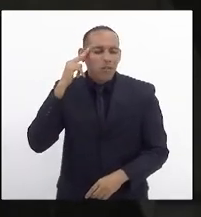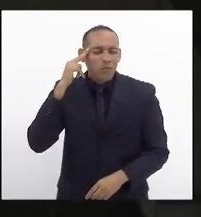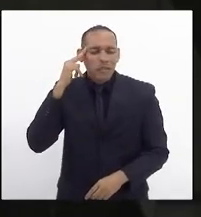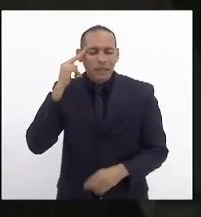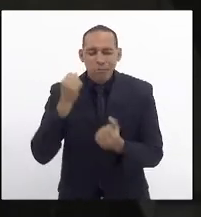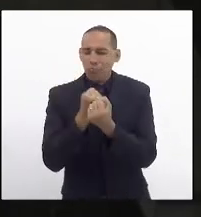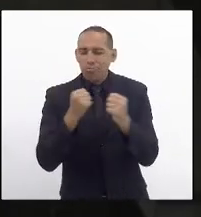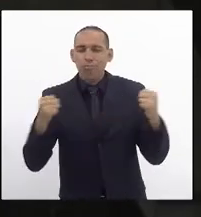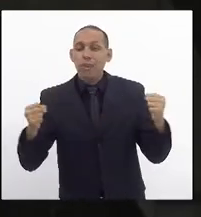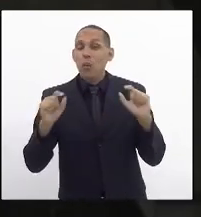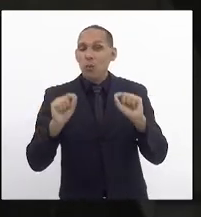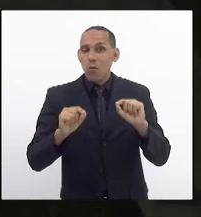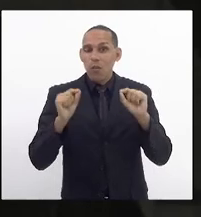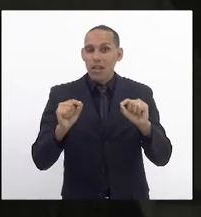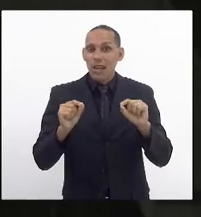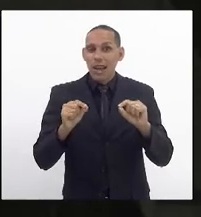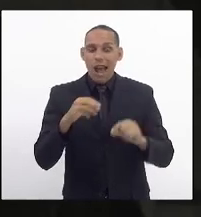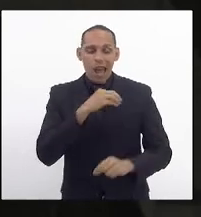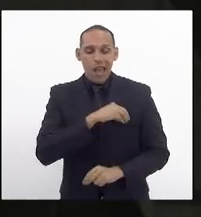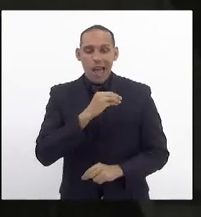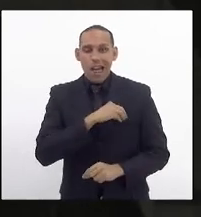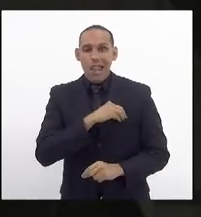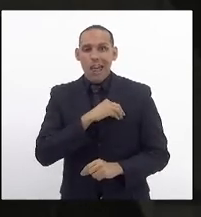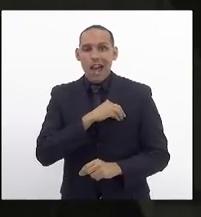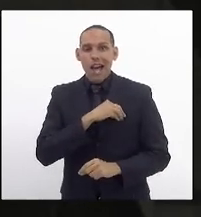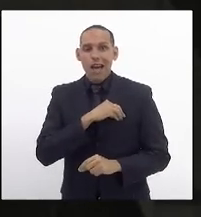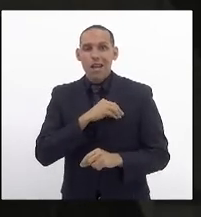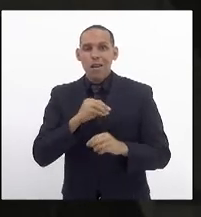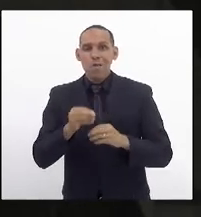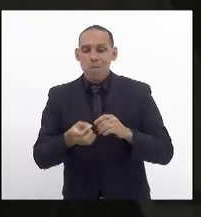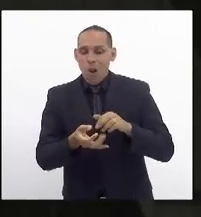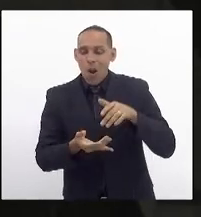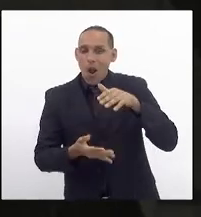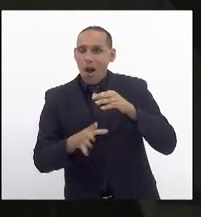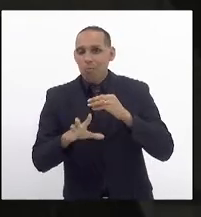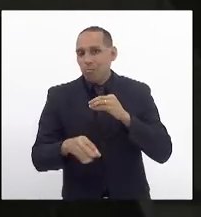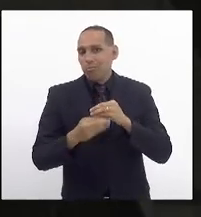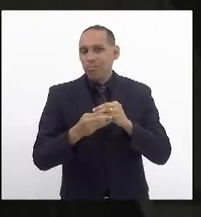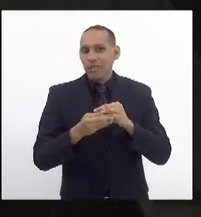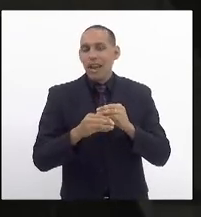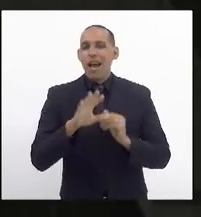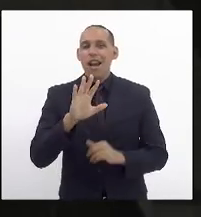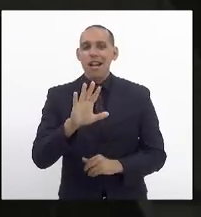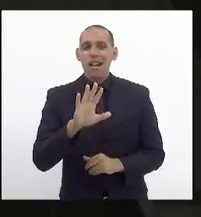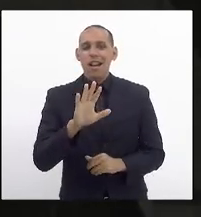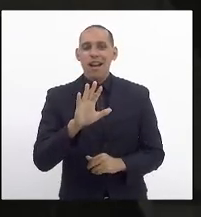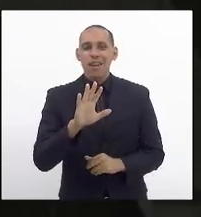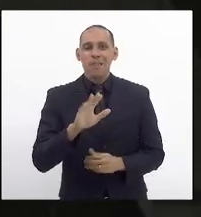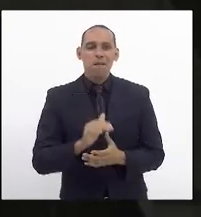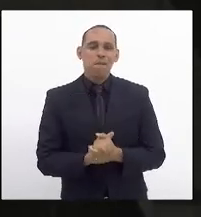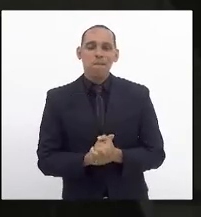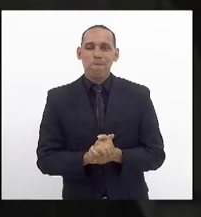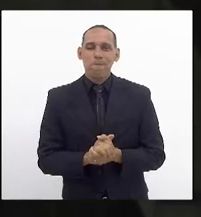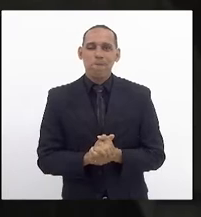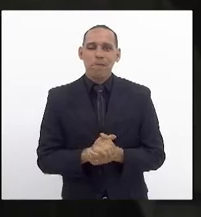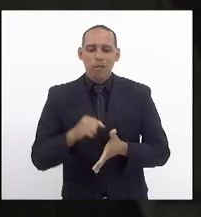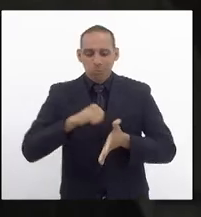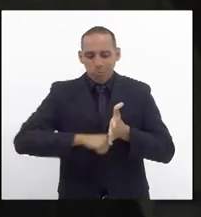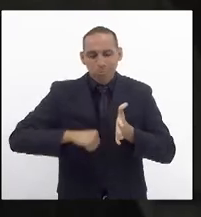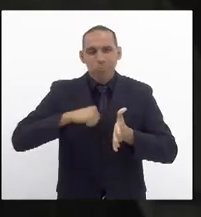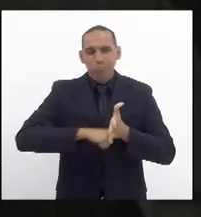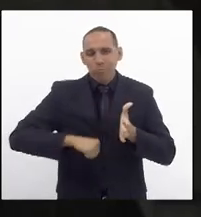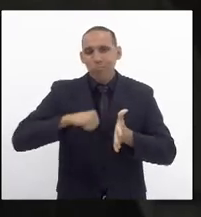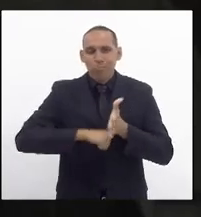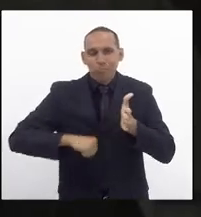a reposição salarial Oi e essa luta foi travada e é alguns